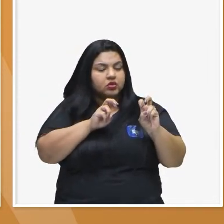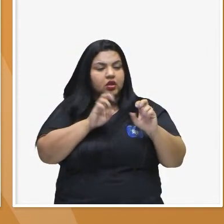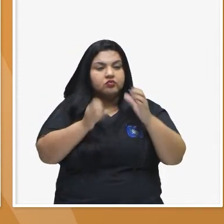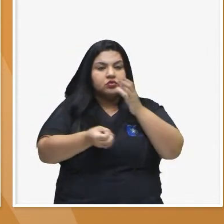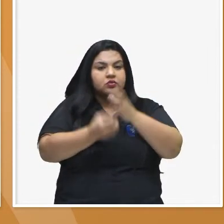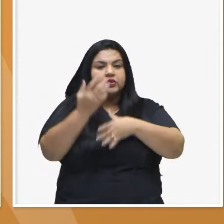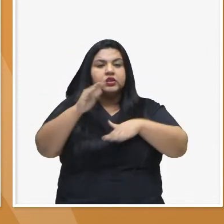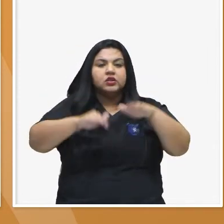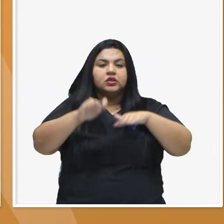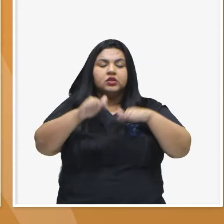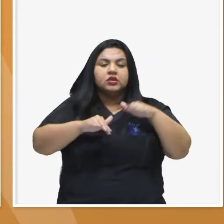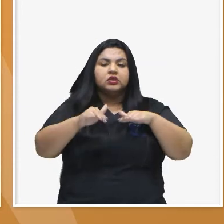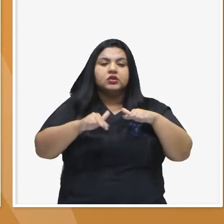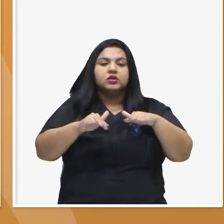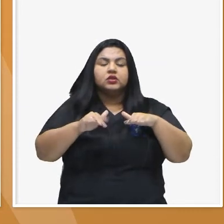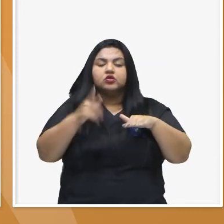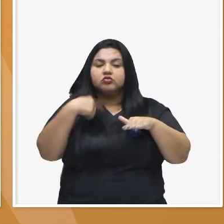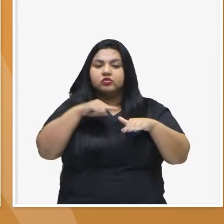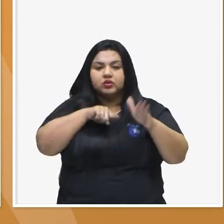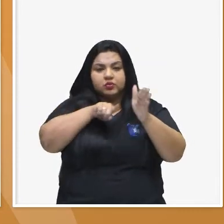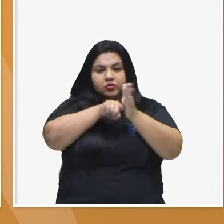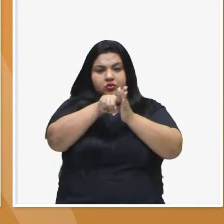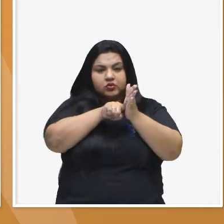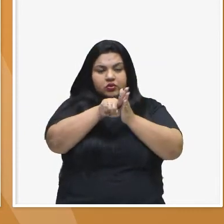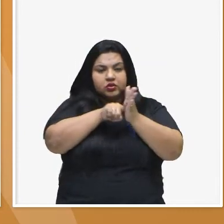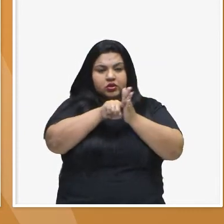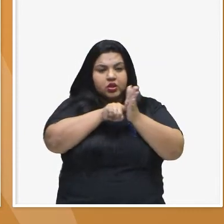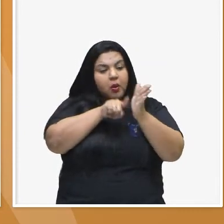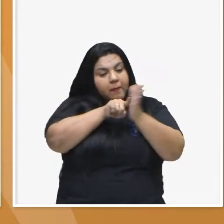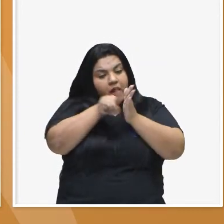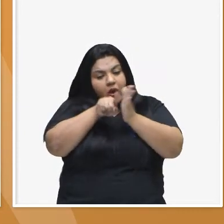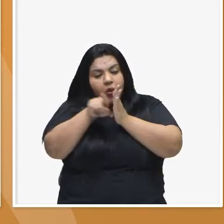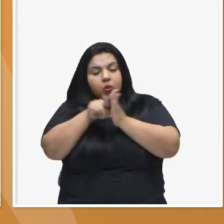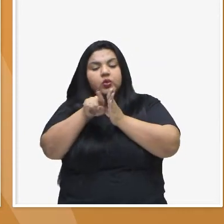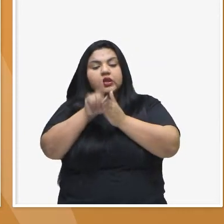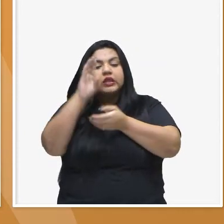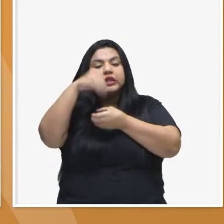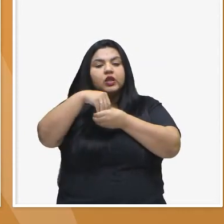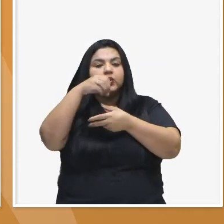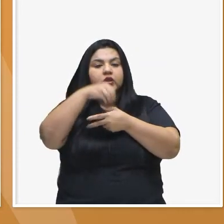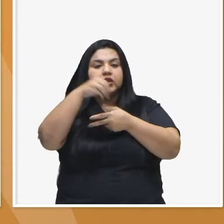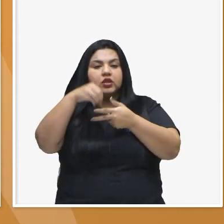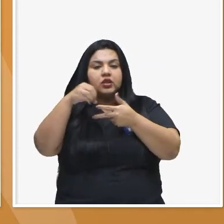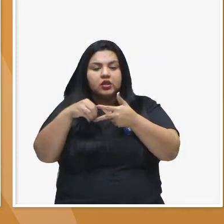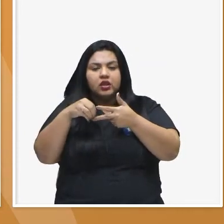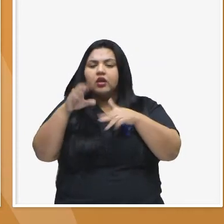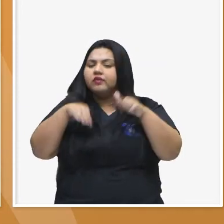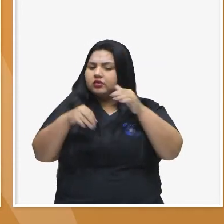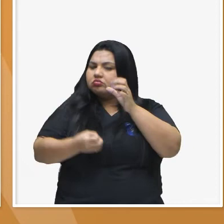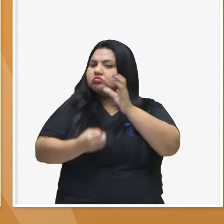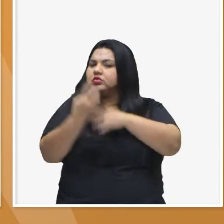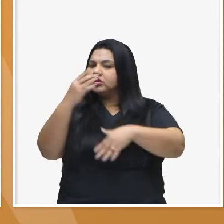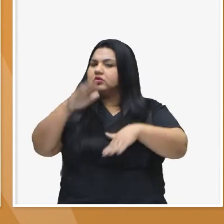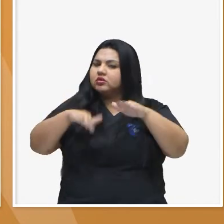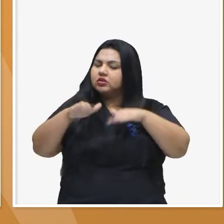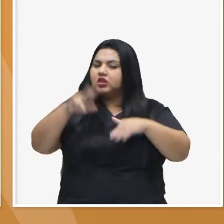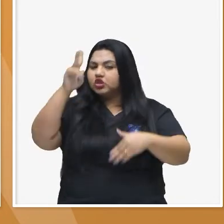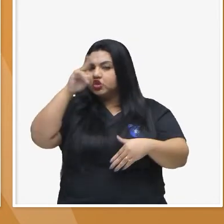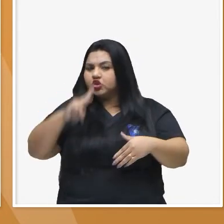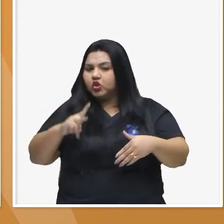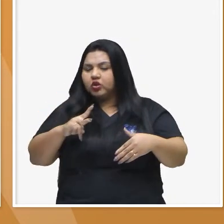Né? Nós fizemos uma pesquisa de questões que caem no Enem, e essas questões de vez em quando aparecem durante a história do